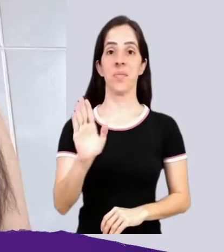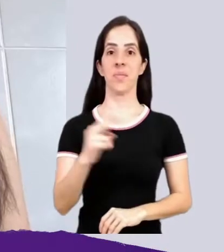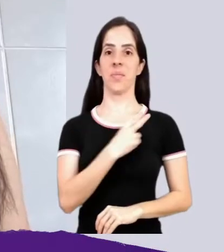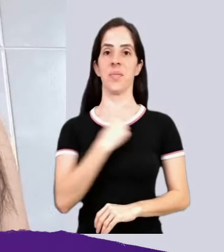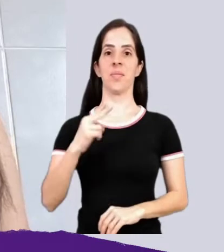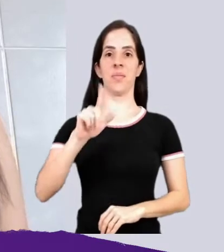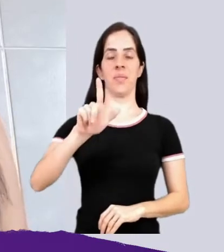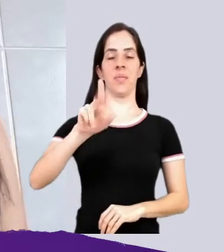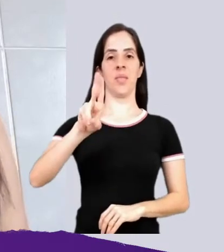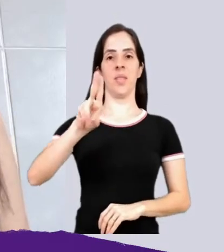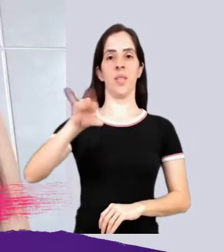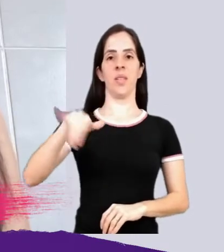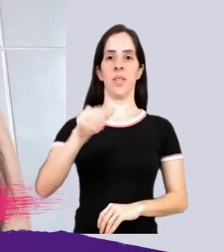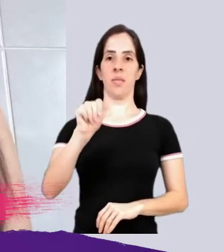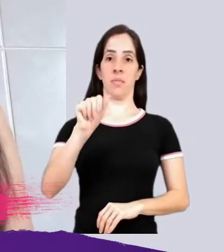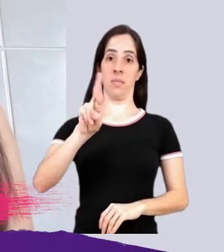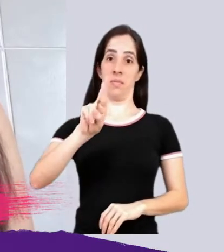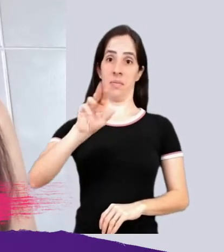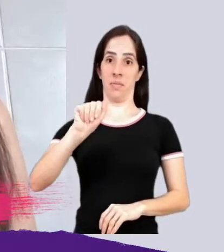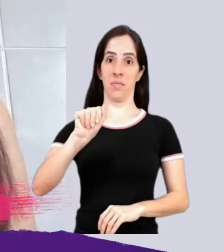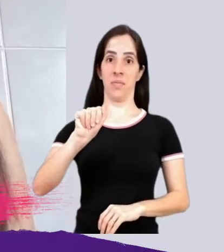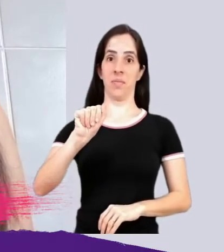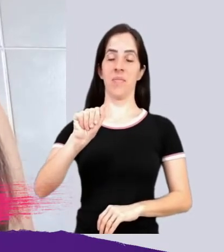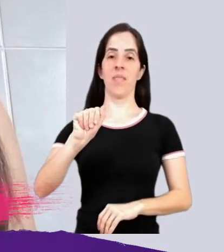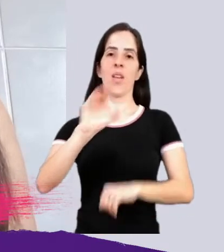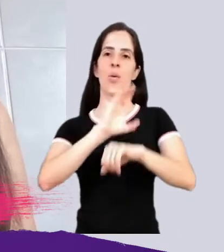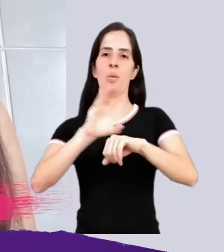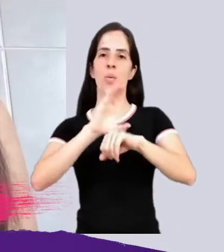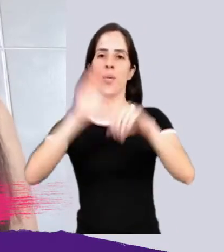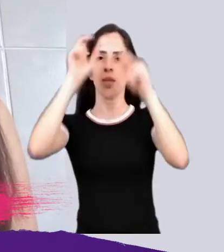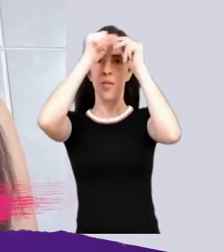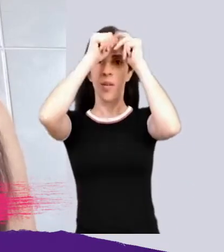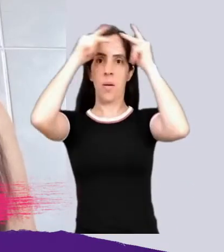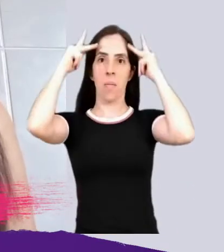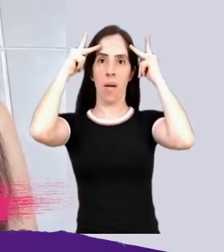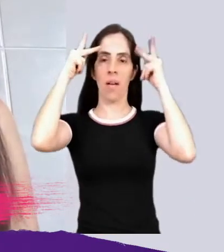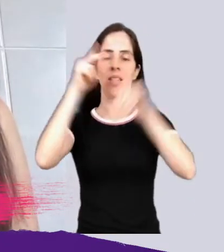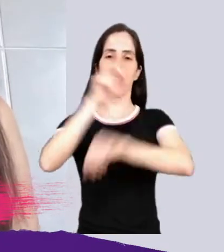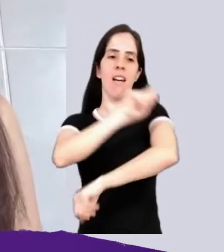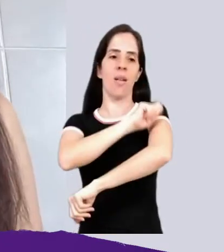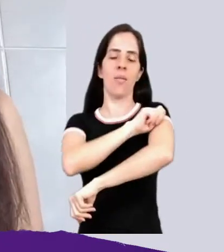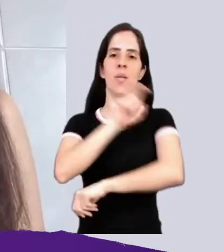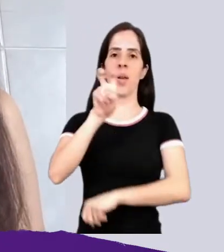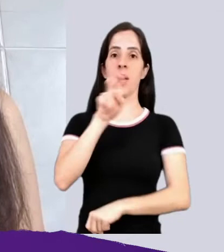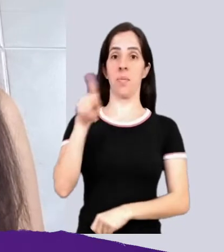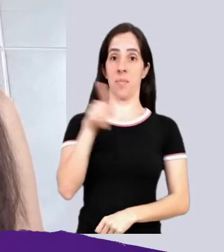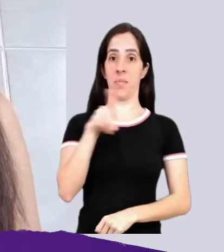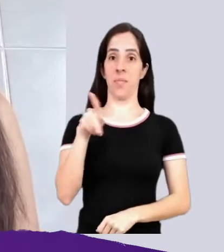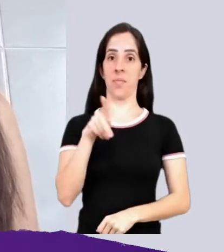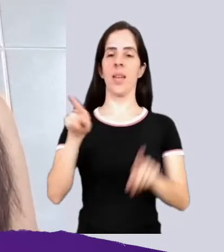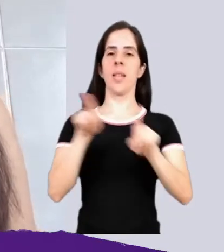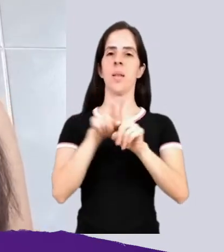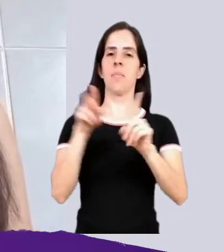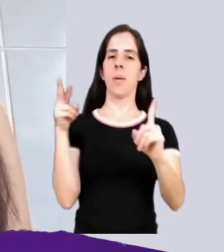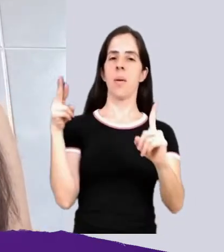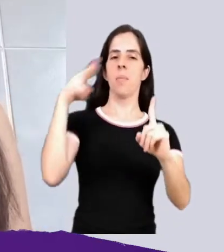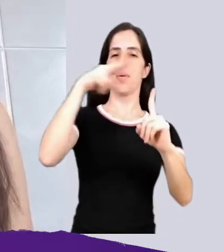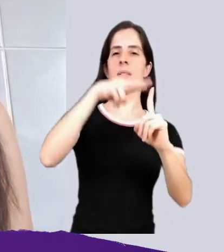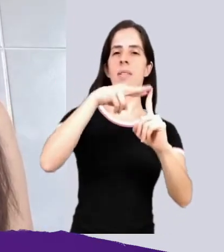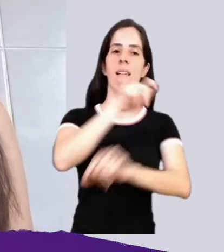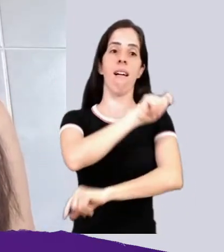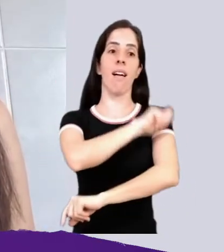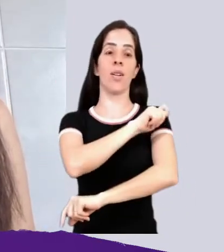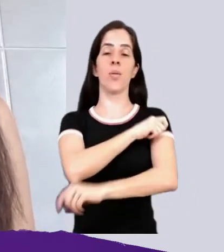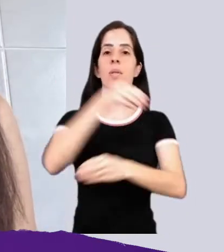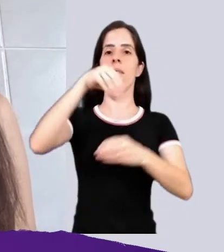Oi, gente, eu sou a Luiara, acadêmica do 5º período de enfermagem da Universidade Federal de Alfenas e atualmente